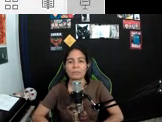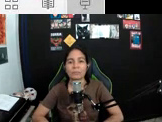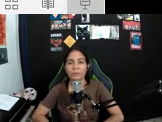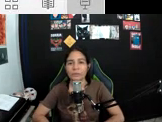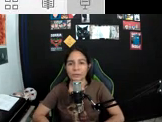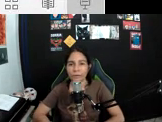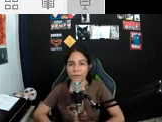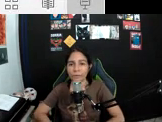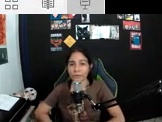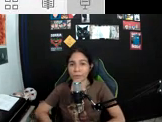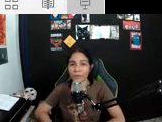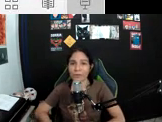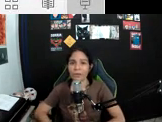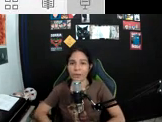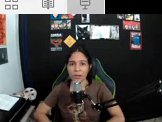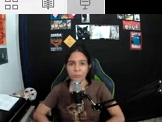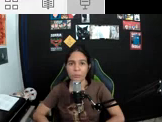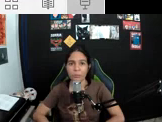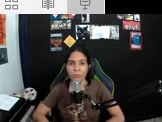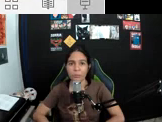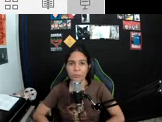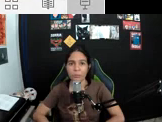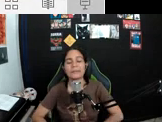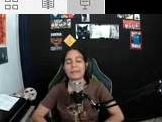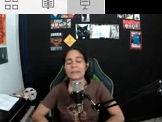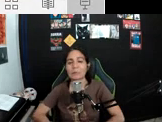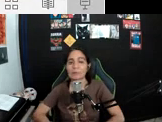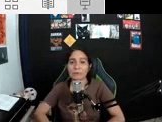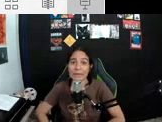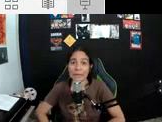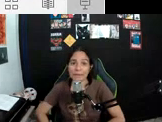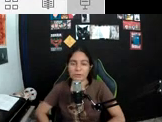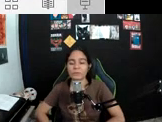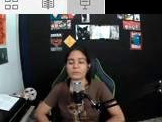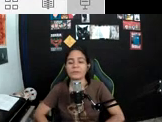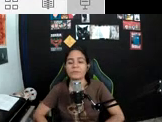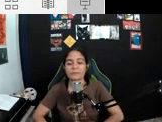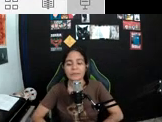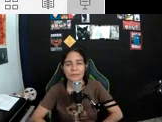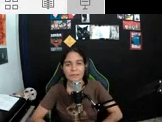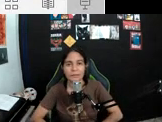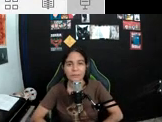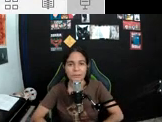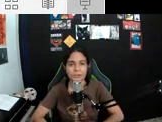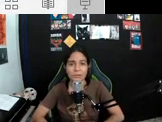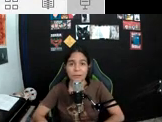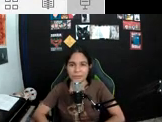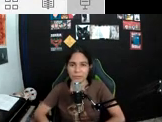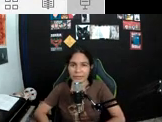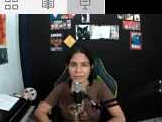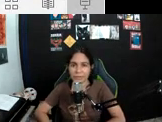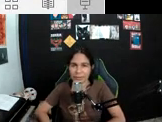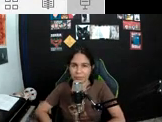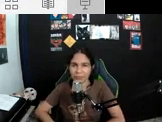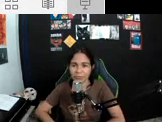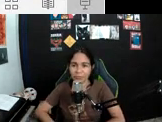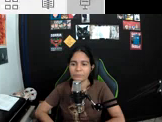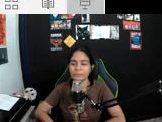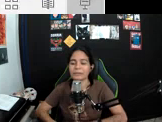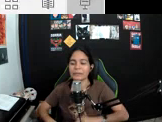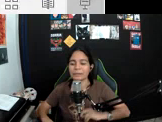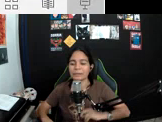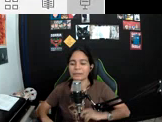vocês, porventura, venham fazer uma pesquisa de campo com pessoas, e aí, ou com dados de pessoas, vai ser necessário que vocês tenham esse conhecimento,